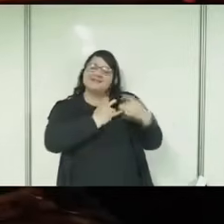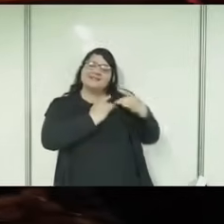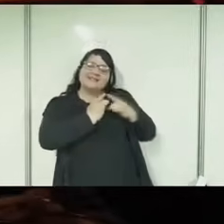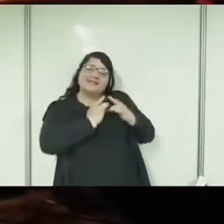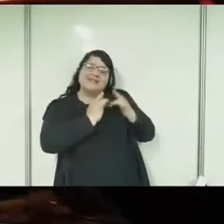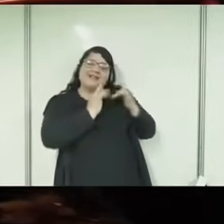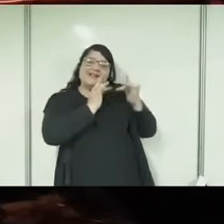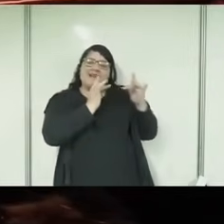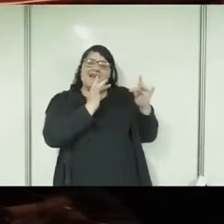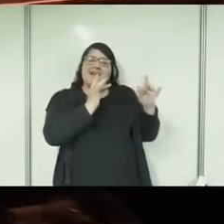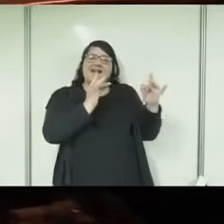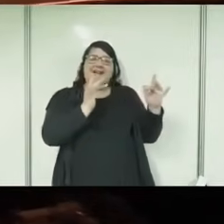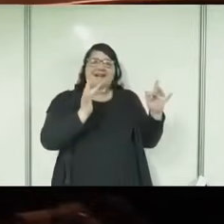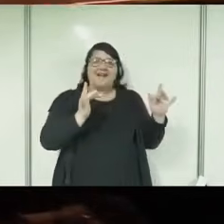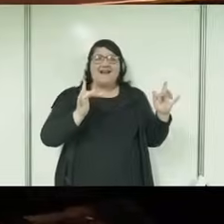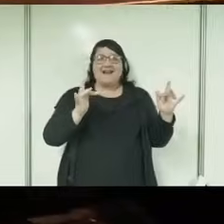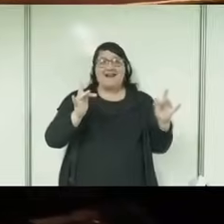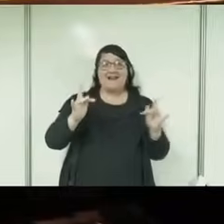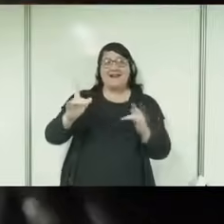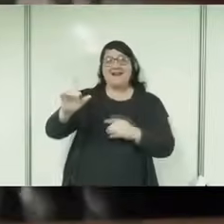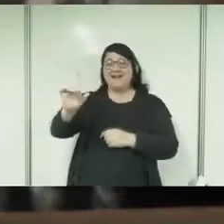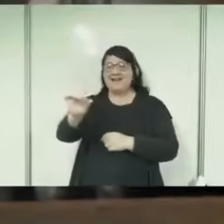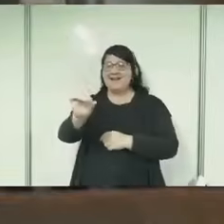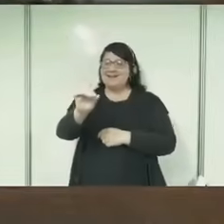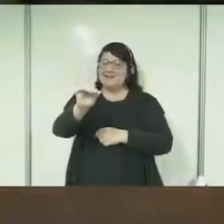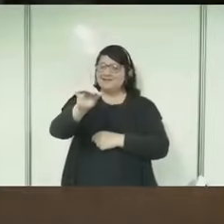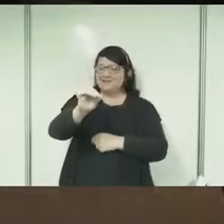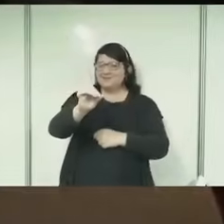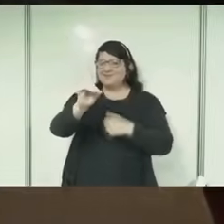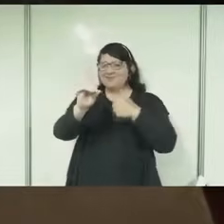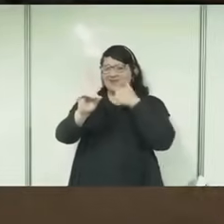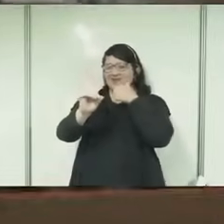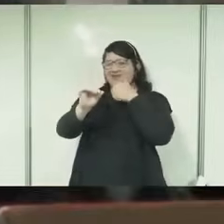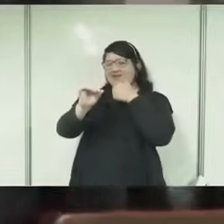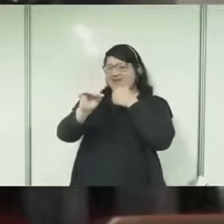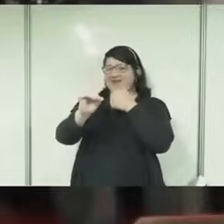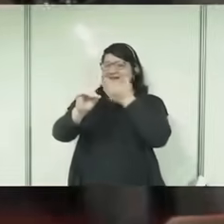dentro. Tu vem chegando pra brincar no meu quintal,